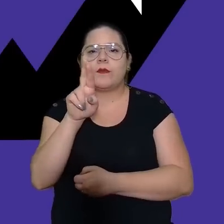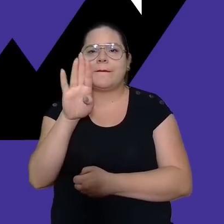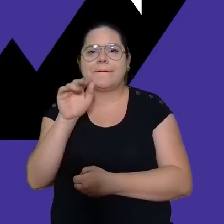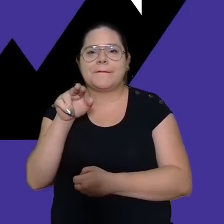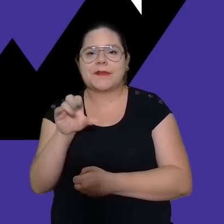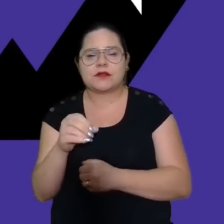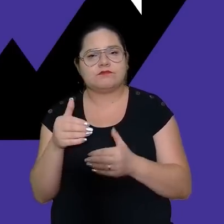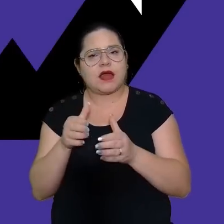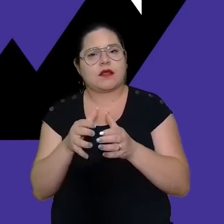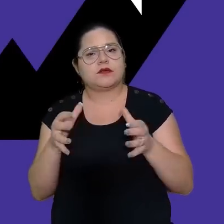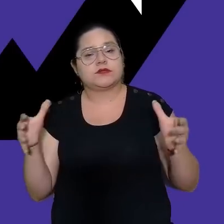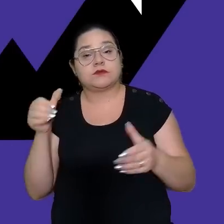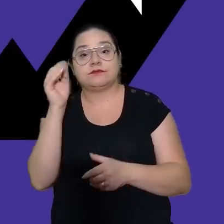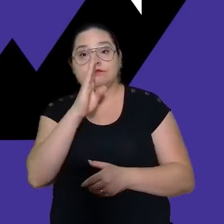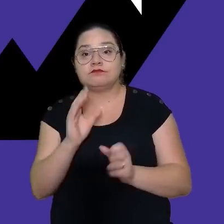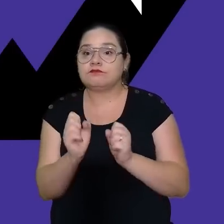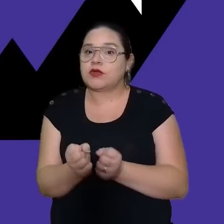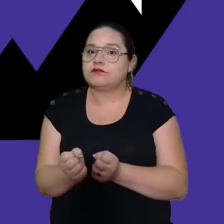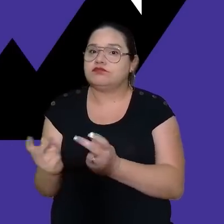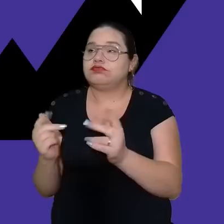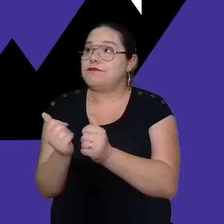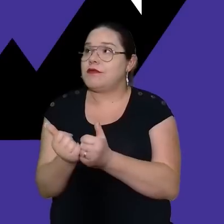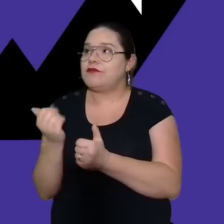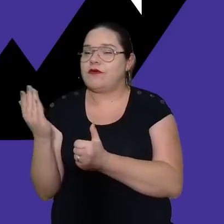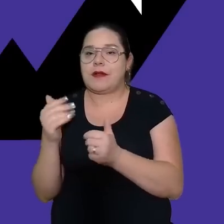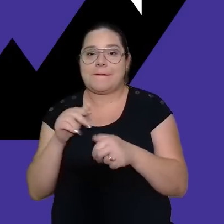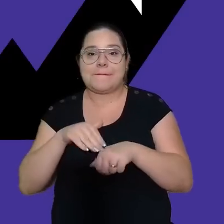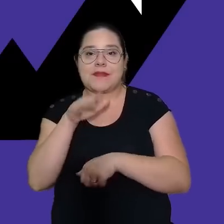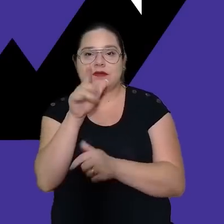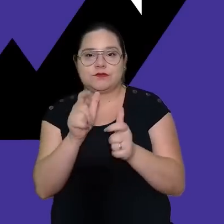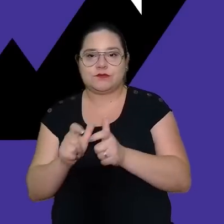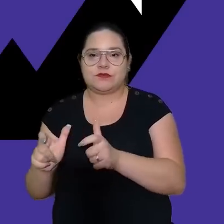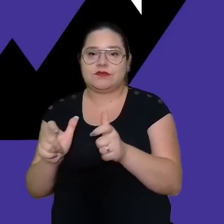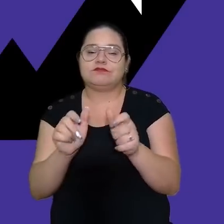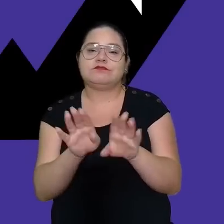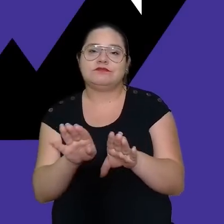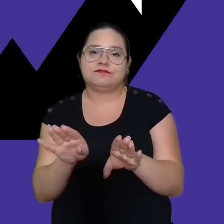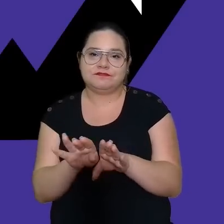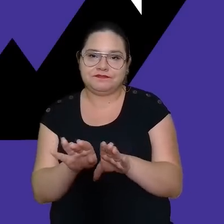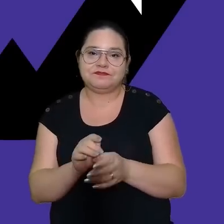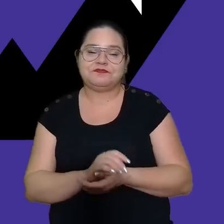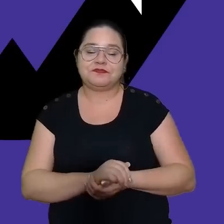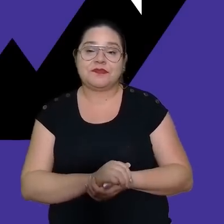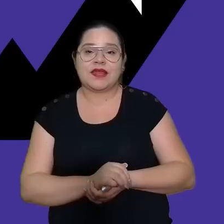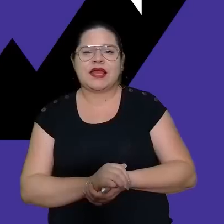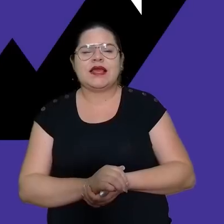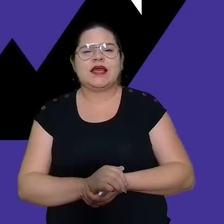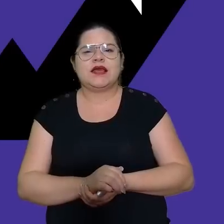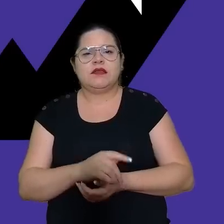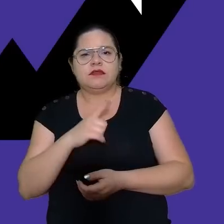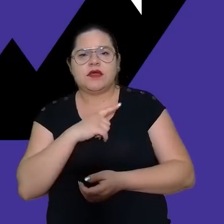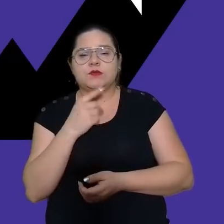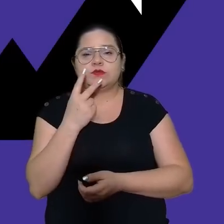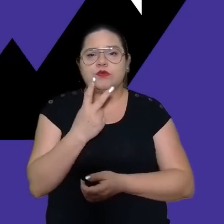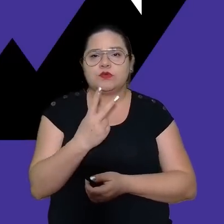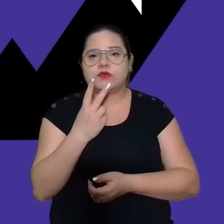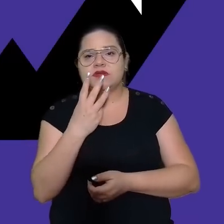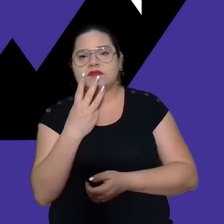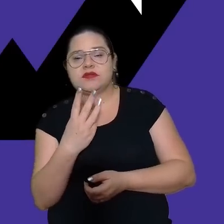Brasil pode expandir a oferta, né? Então, basicamente, através de 2, 3 safras por ano, de